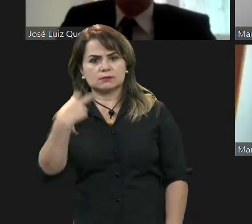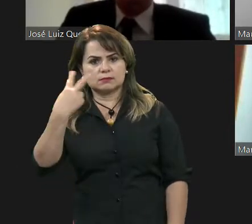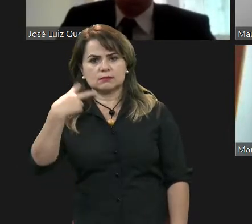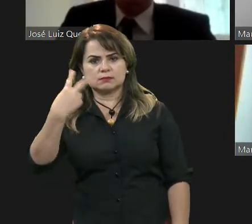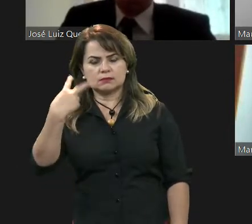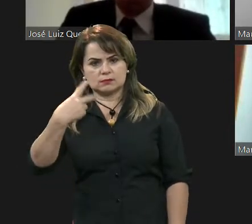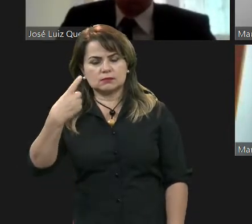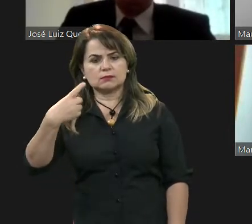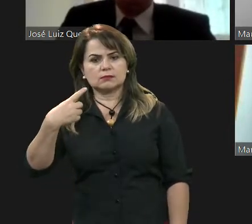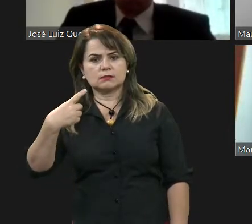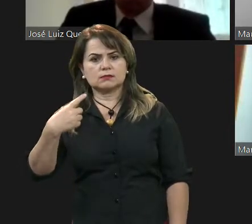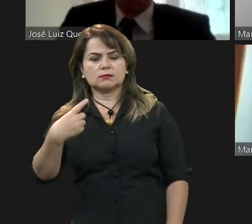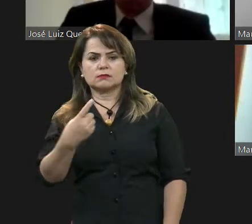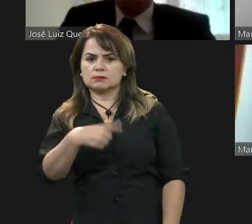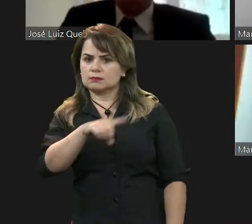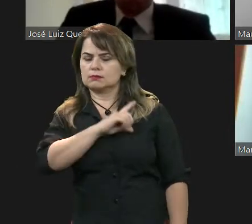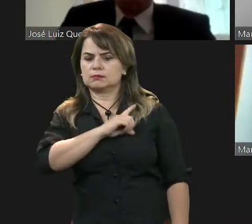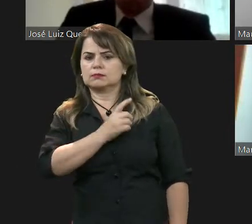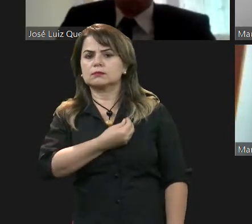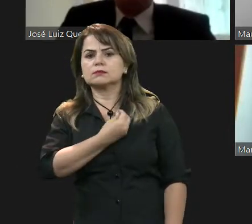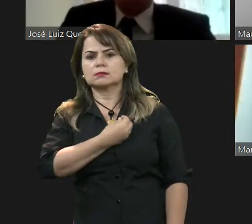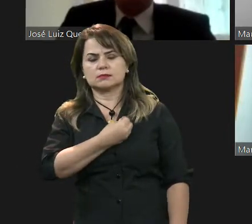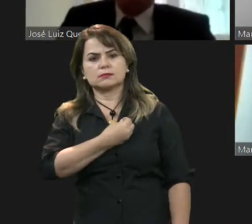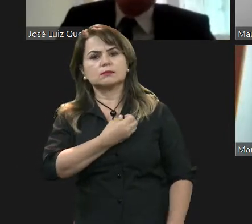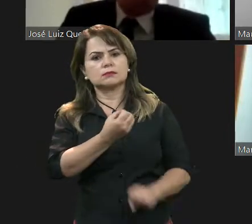Wilson Damasceno. Presente.